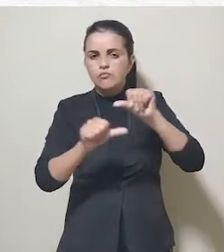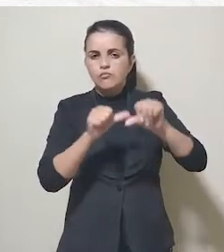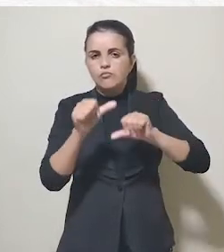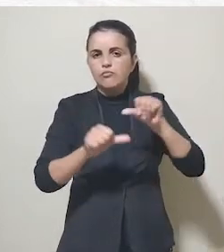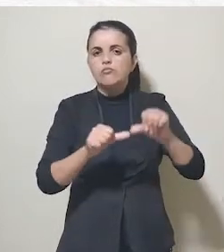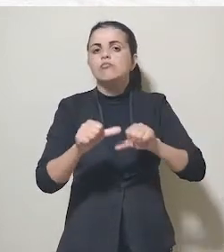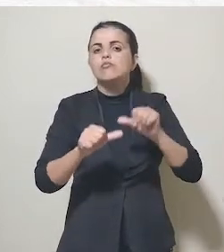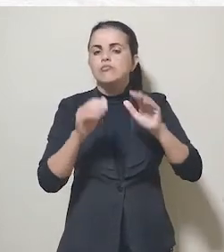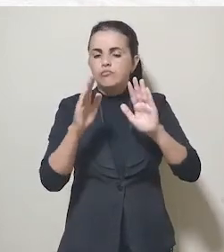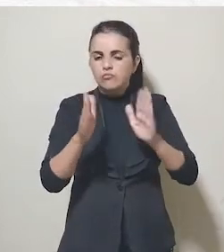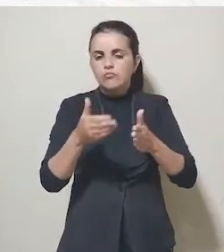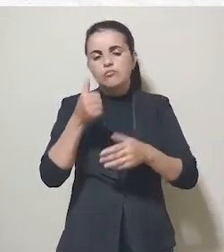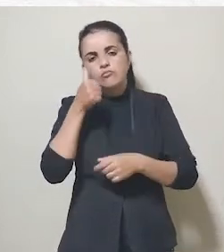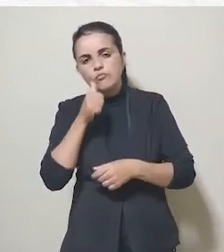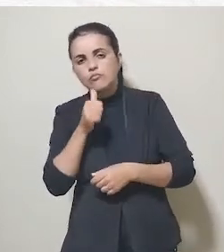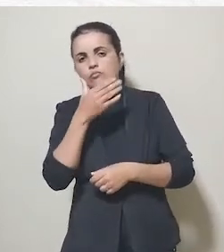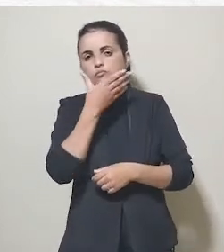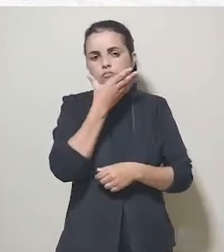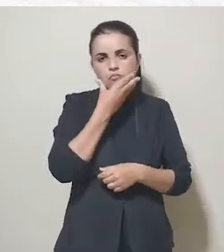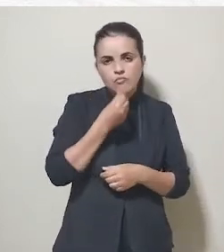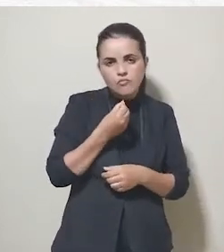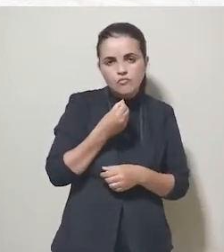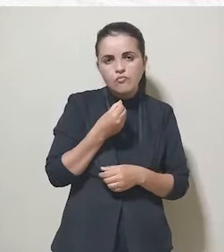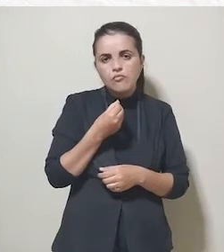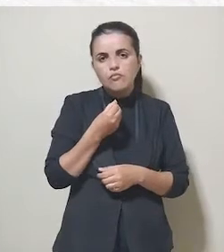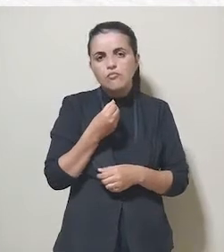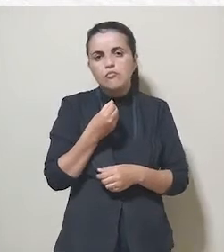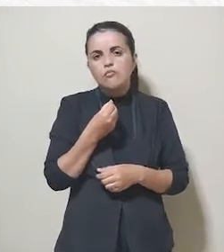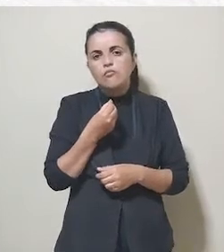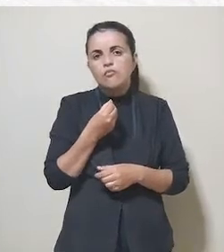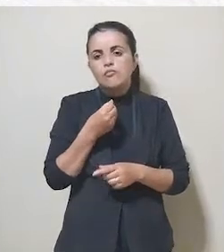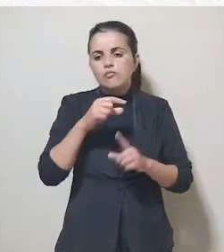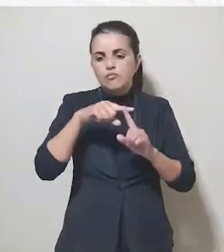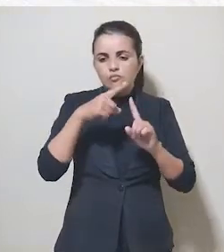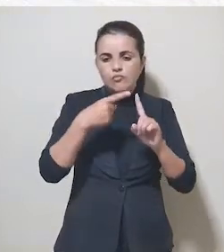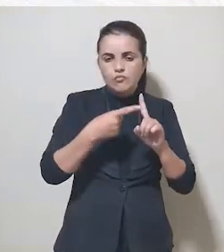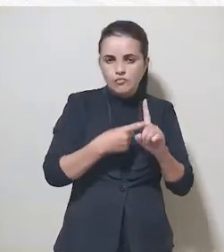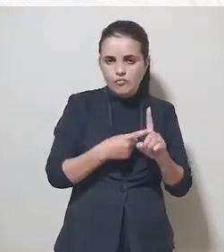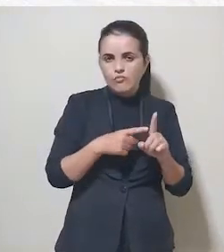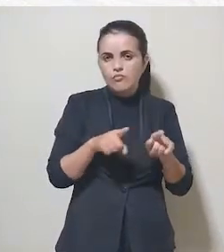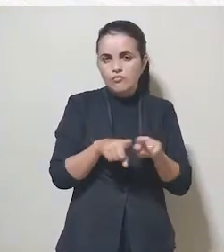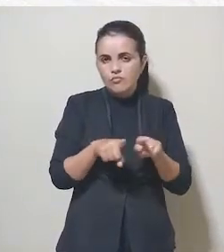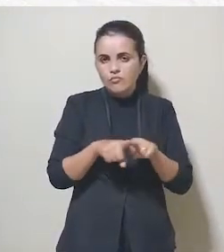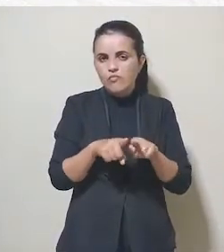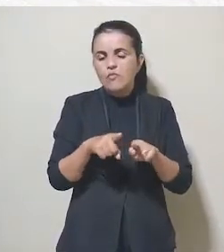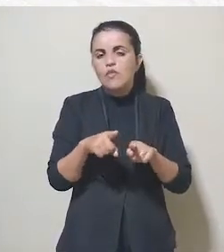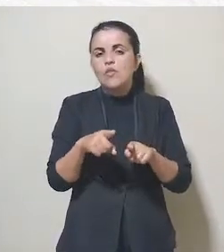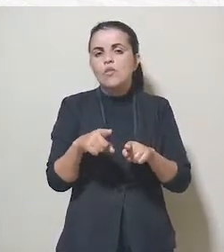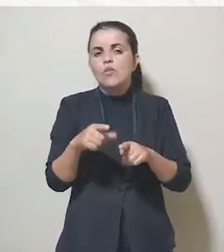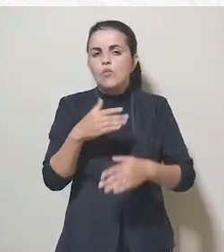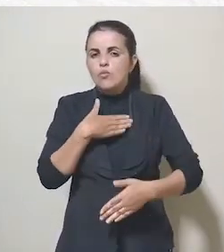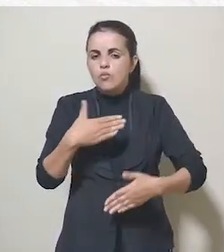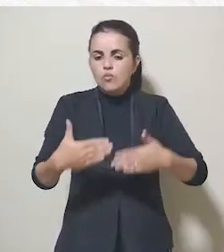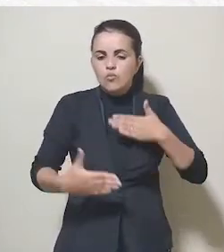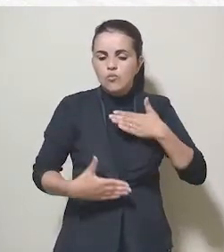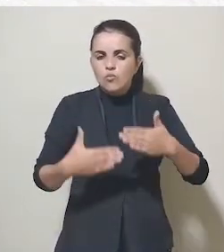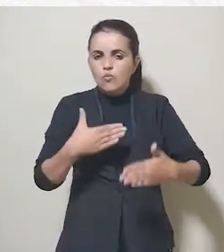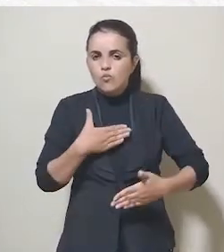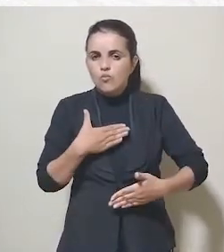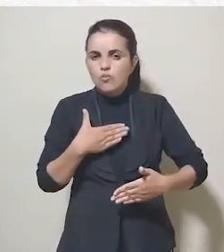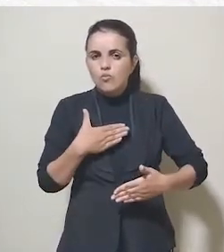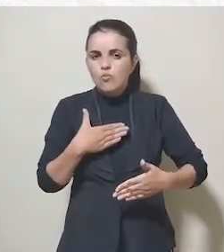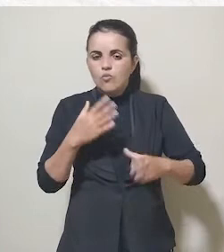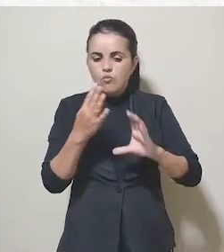está se preparando para a reprodução. O corpo cresce e muda, ou seja,